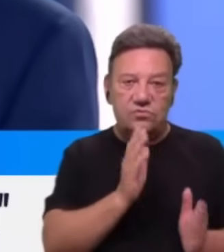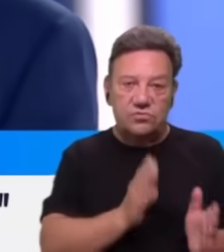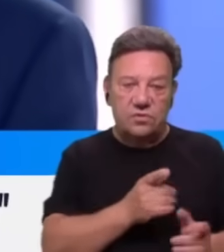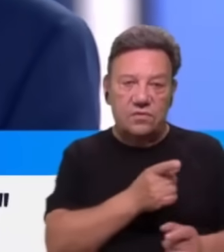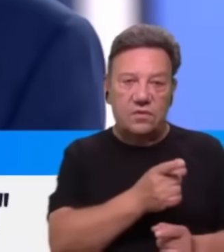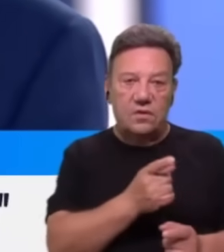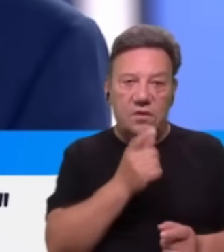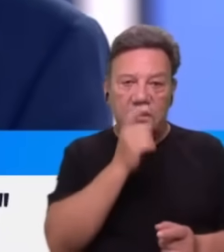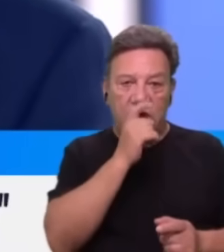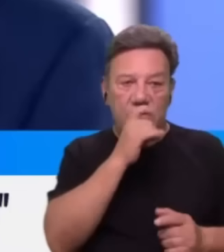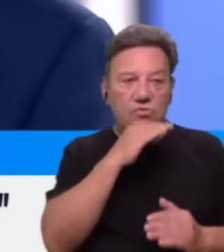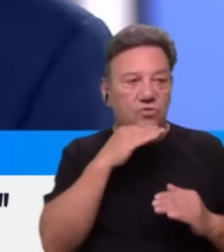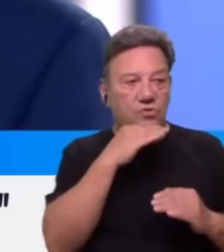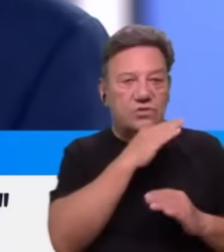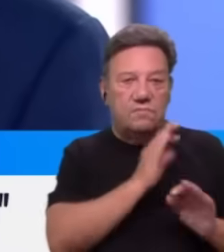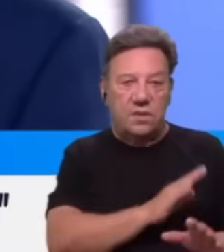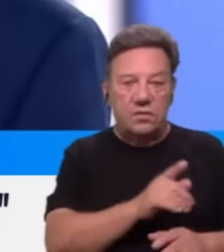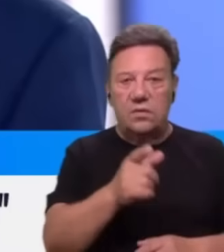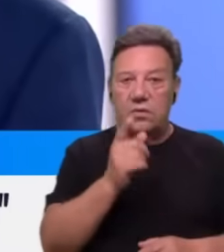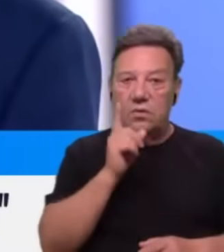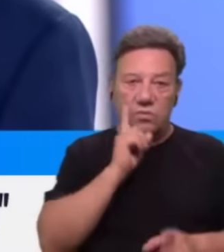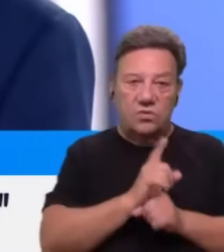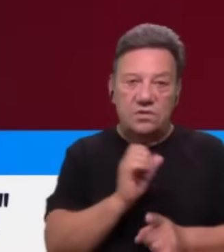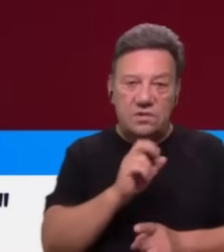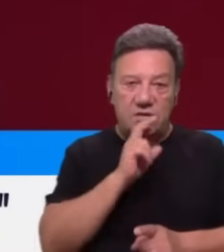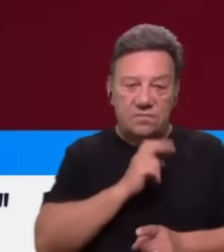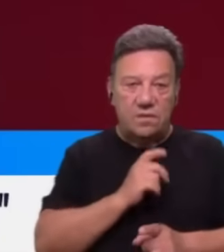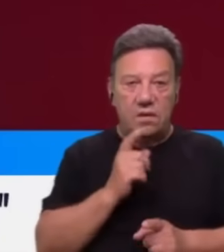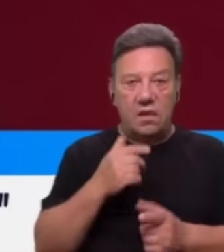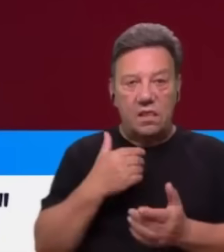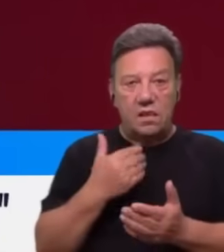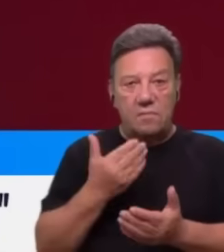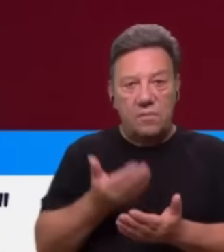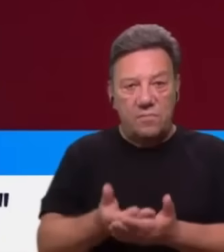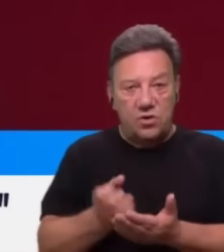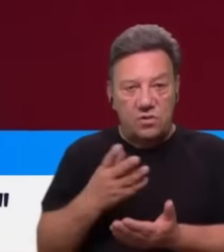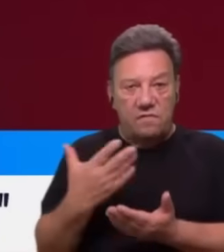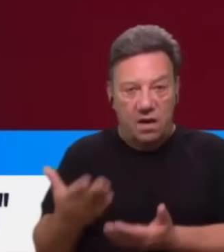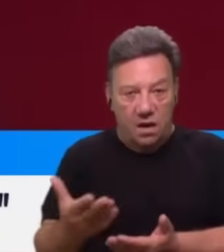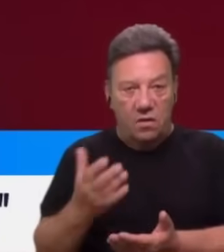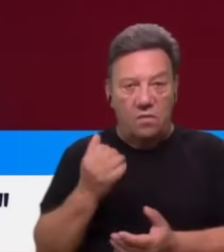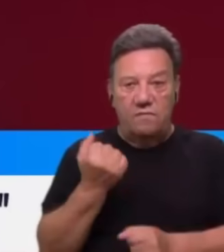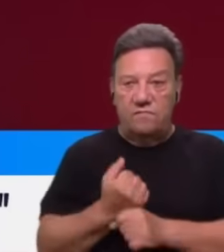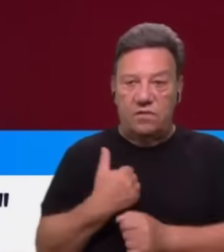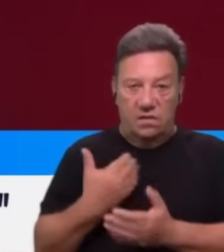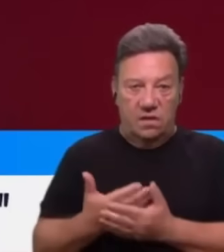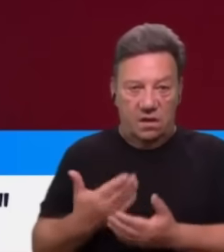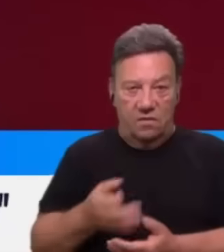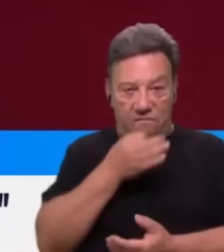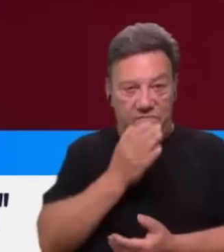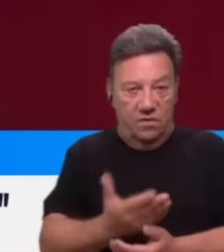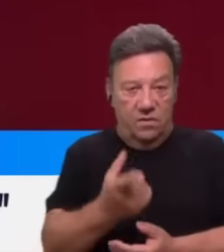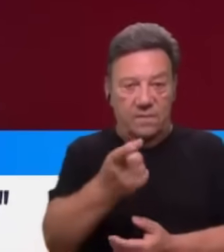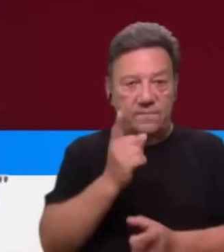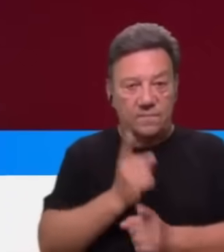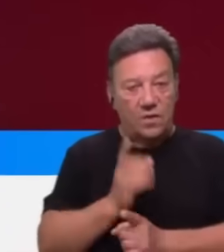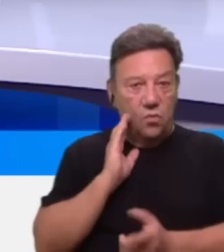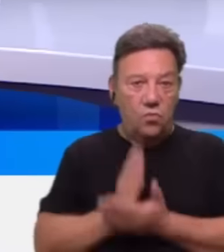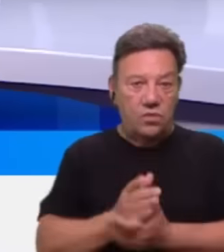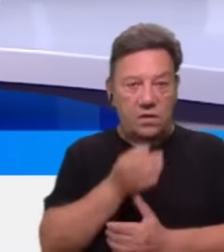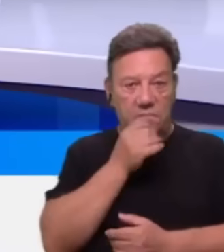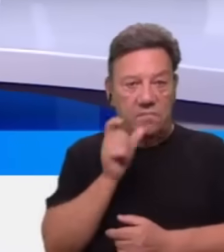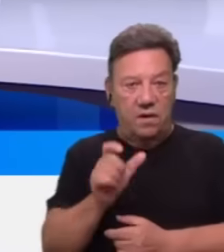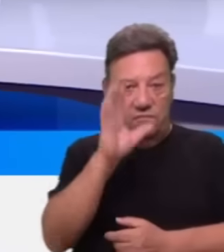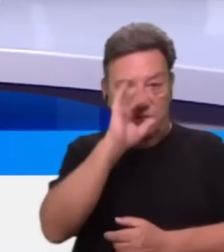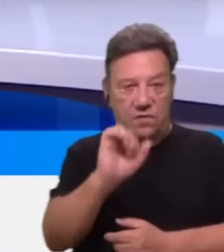ah com os continuam sem me responder vai levar propostas novas ou isso o que foi feito até agora e que acabou que é a última palavra